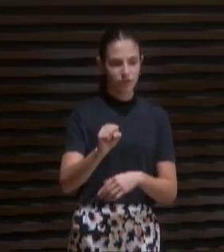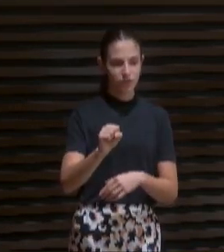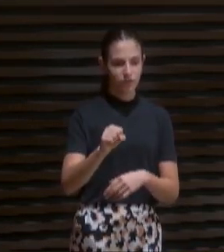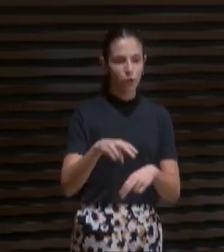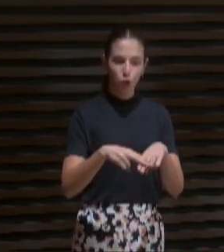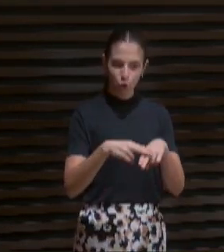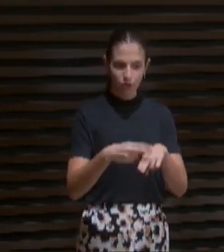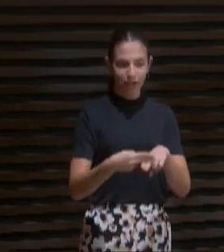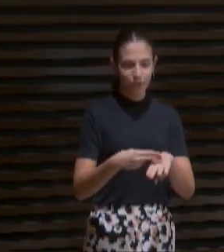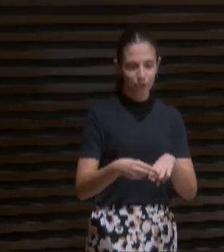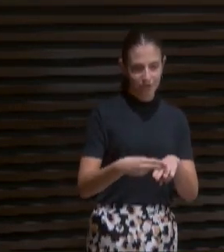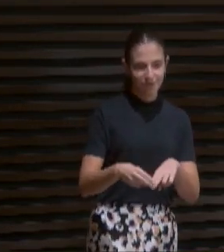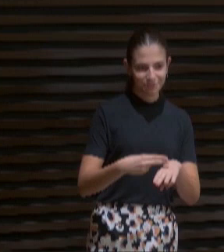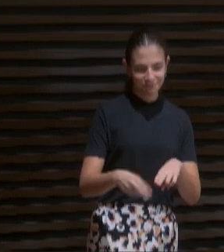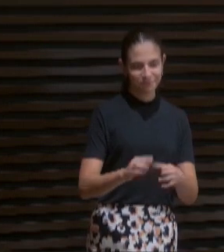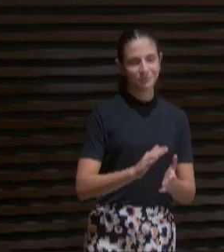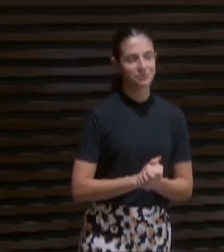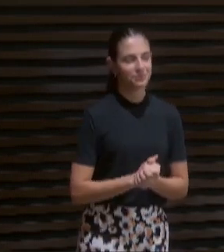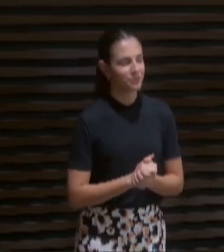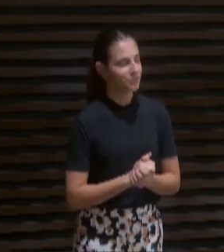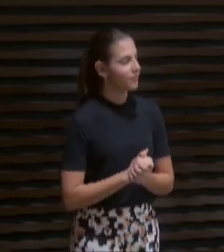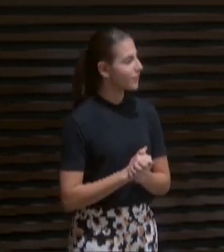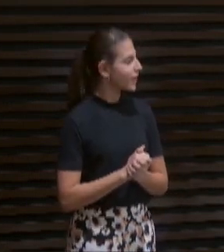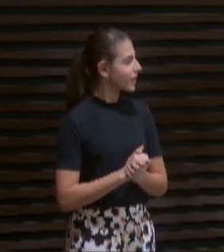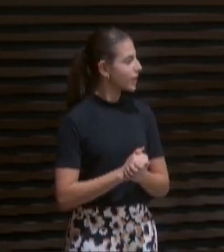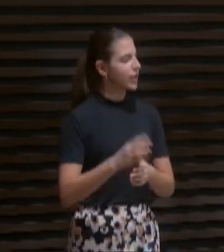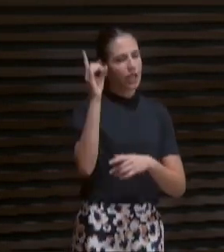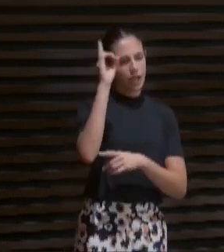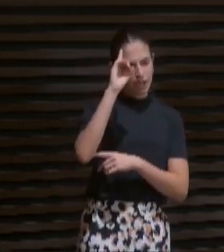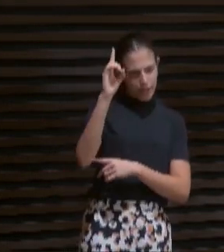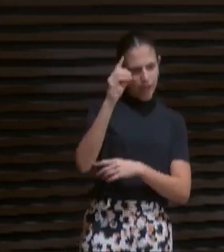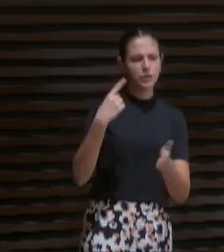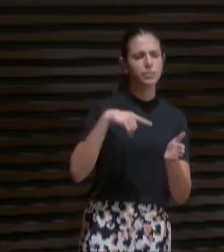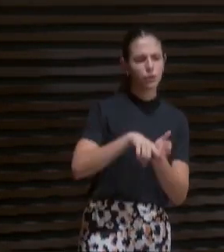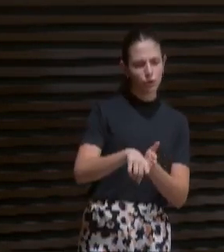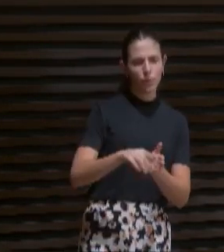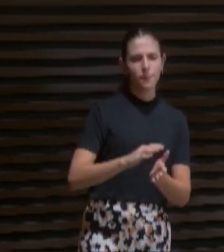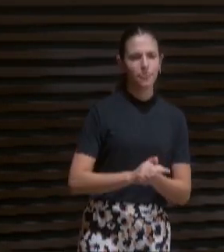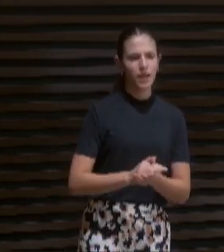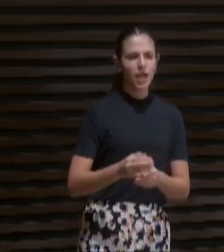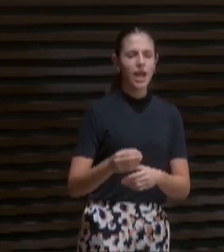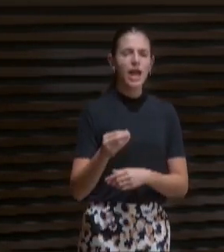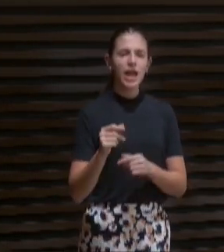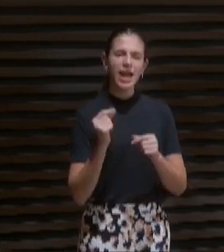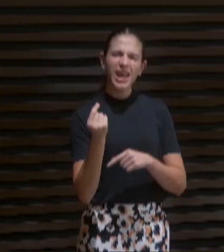tiveram nus, não tinha roupa. E Deus diz, quem foi que te fez saber que estavas nu?